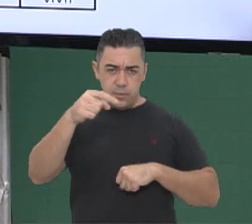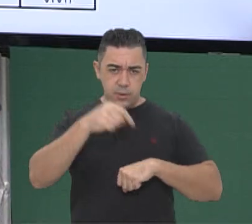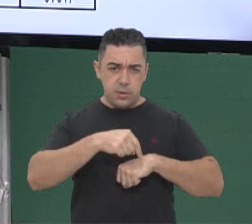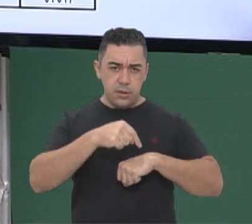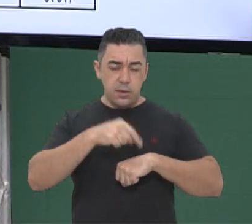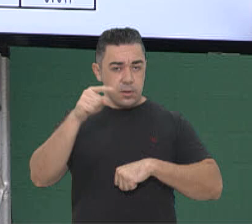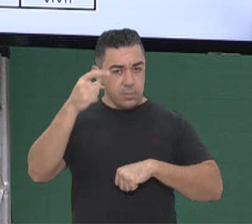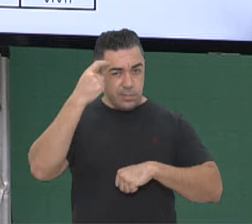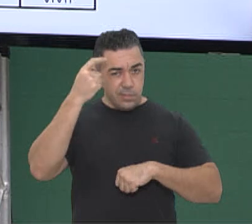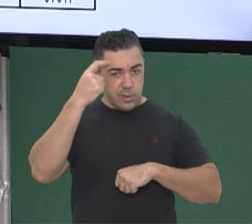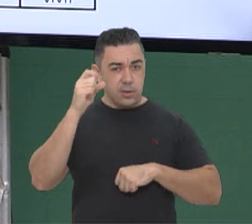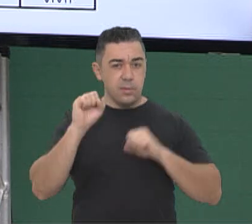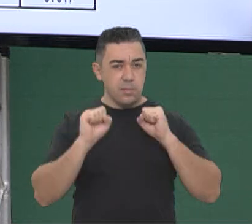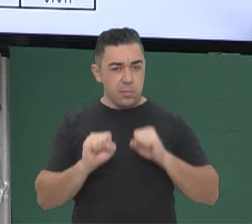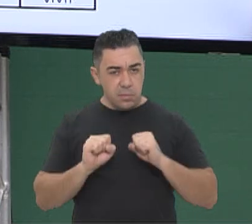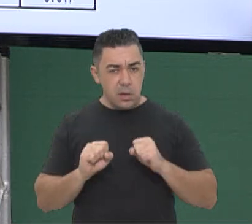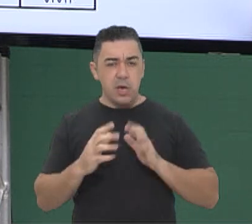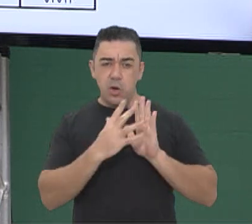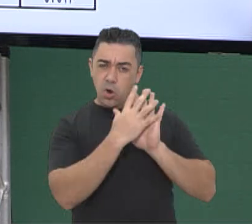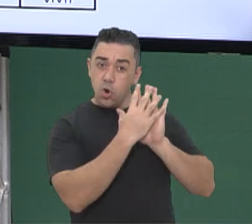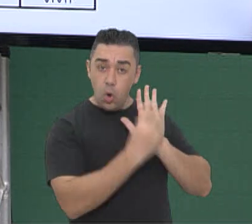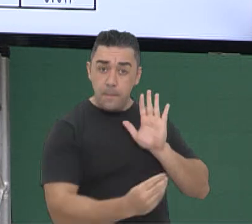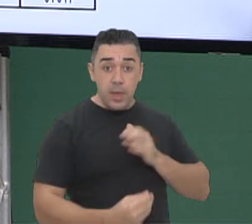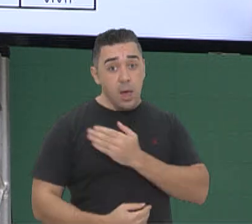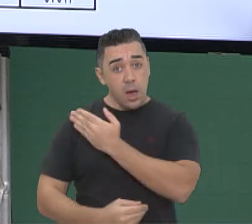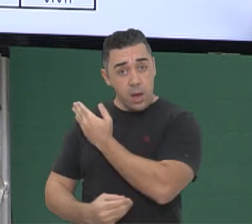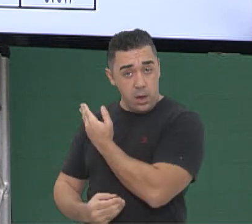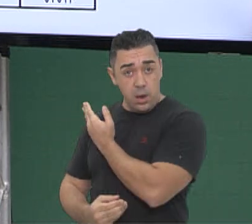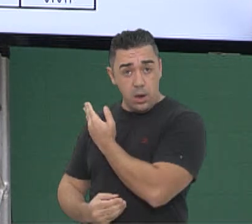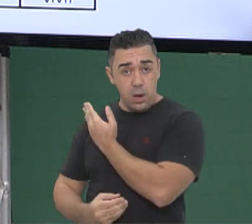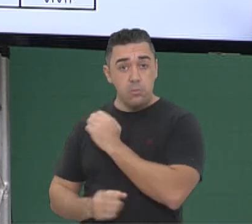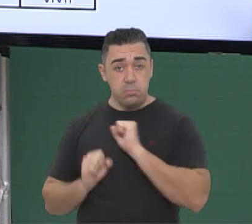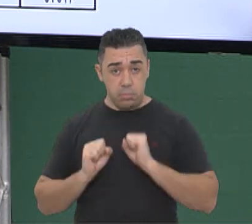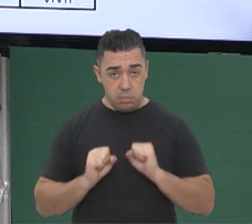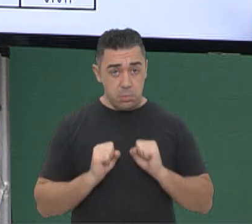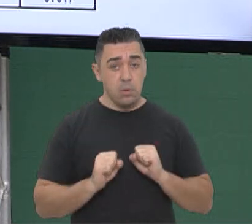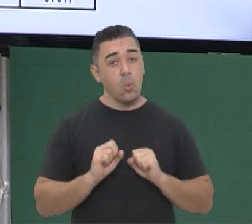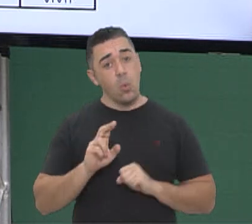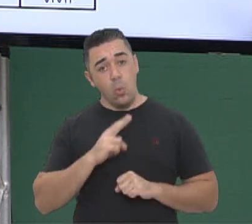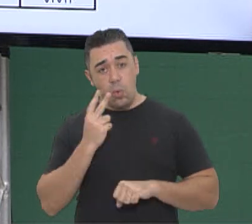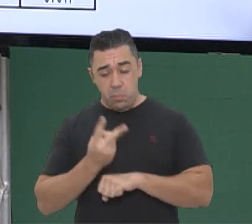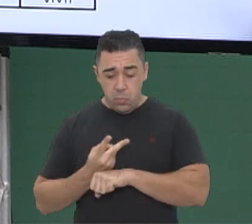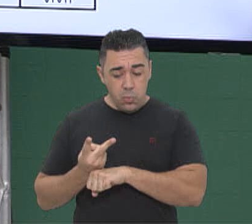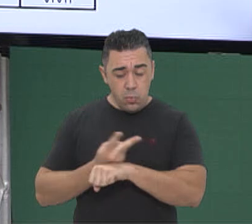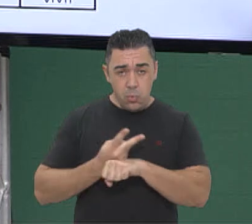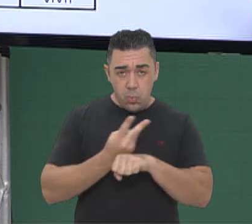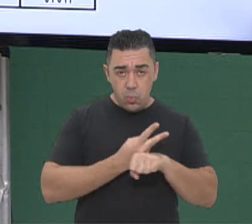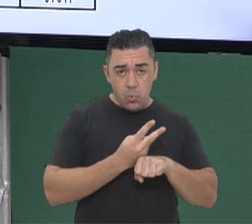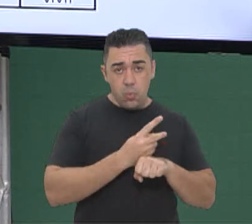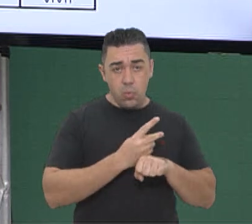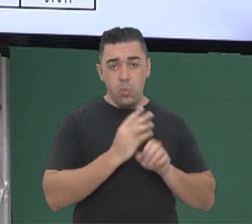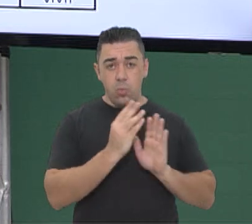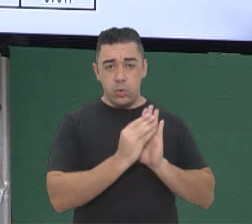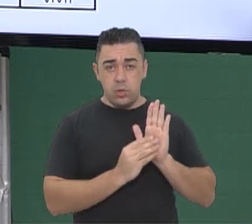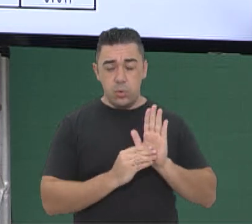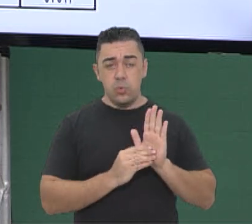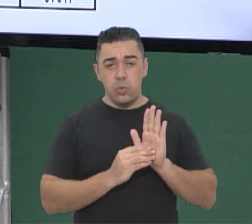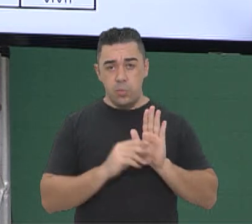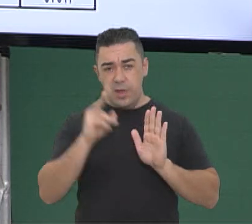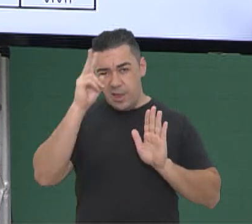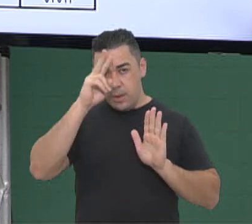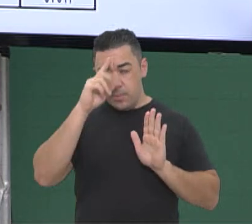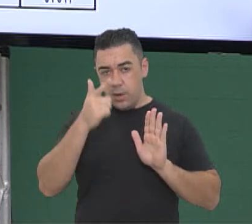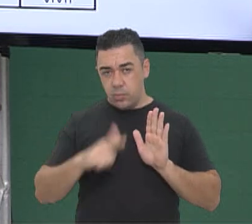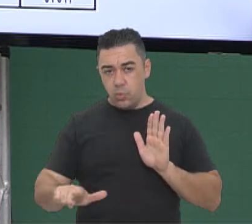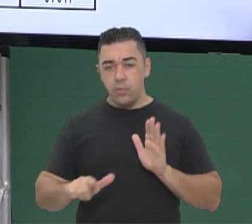vocês possam copiar esse esqueminha no caderno, ou buscar dos conteúdos anteriores para relembrá-lo. Então,